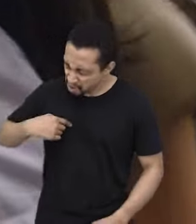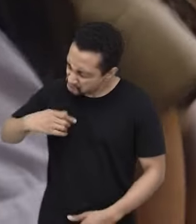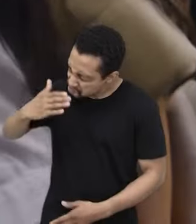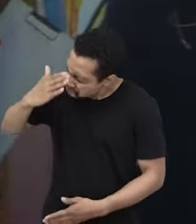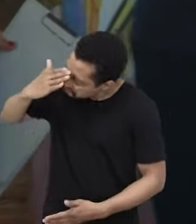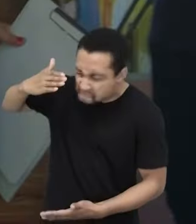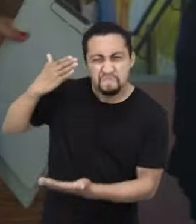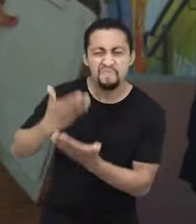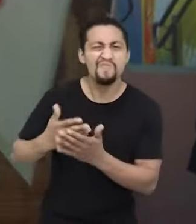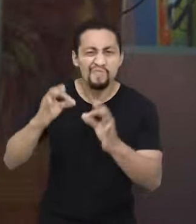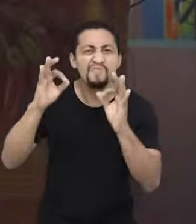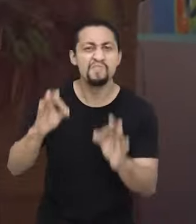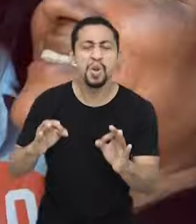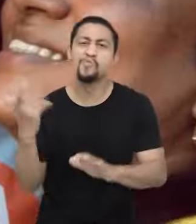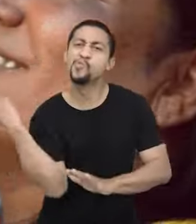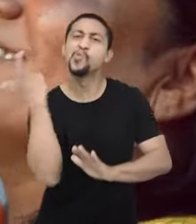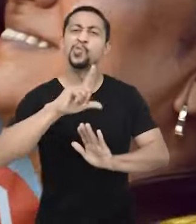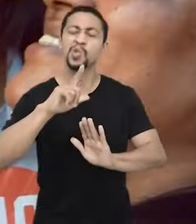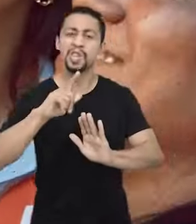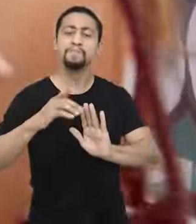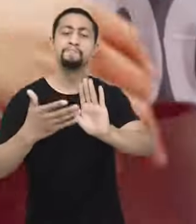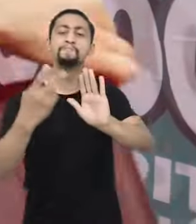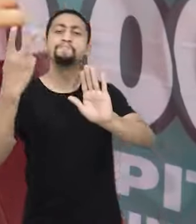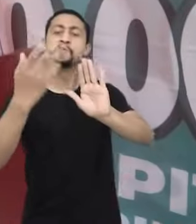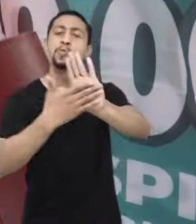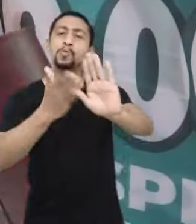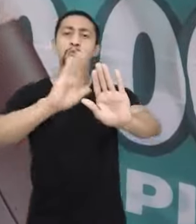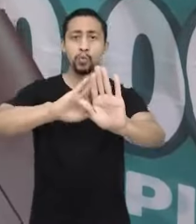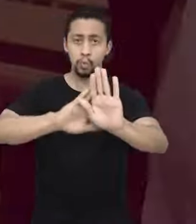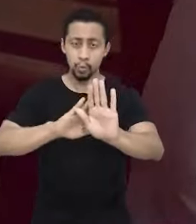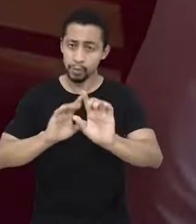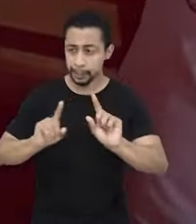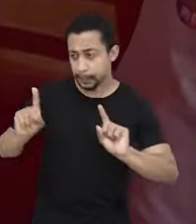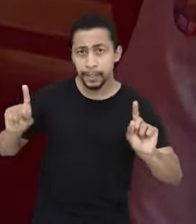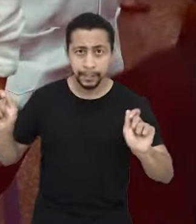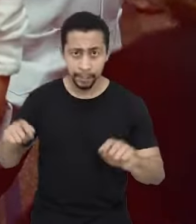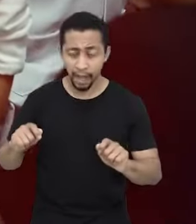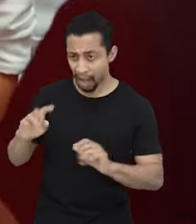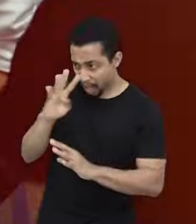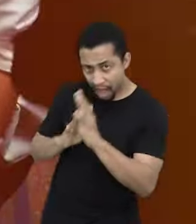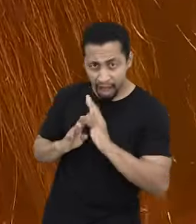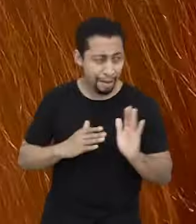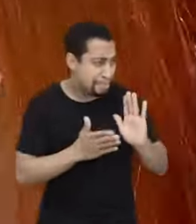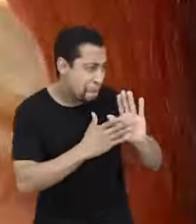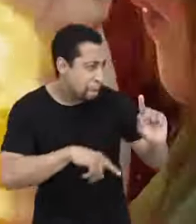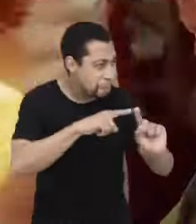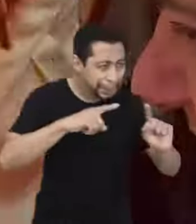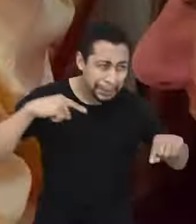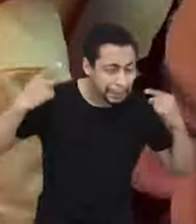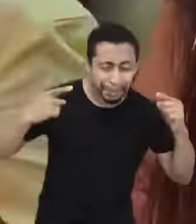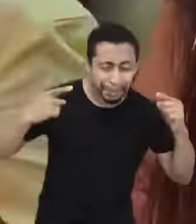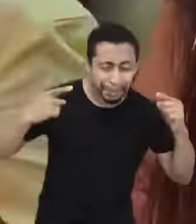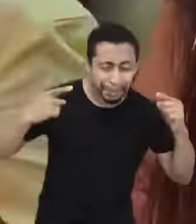Eu realmente tenho a convicção de que eu estarei no segundo turno. Chamem de propósito, loucura, missão, maluquice, o nome que